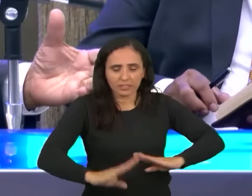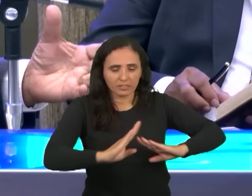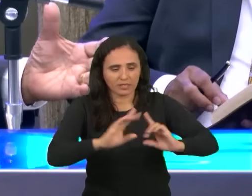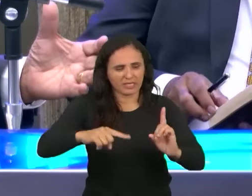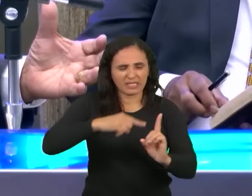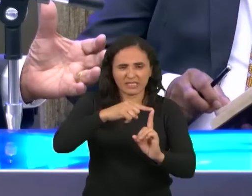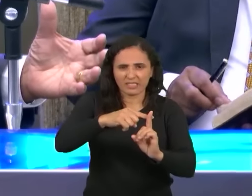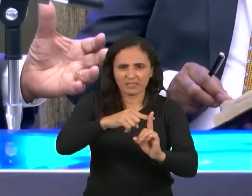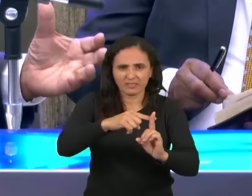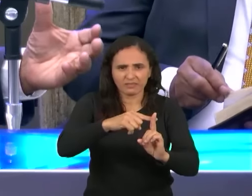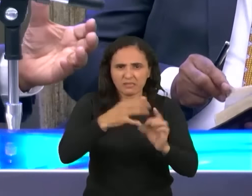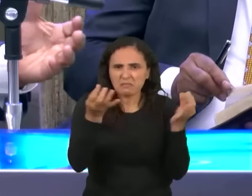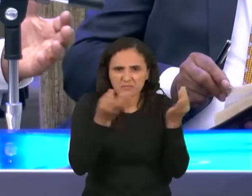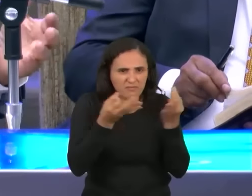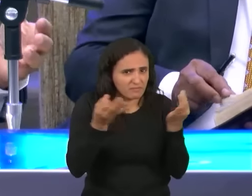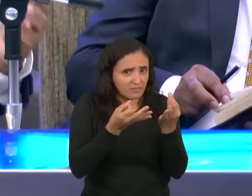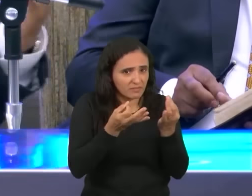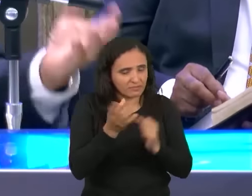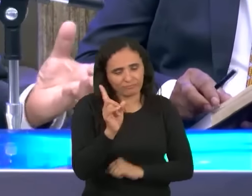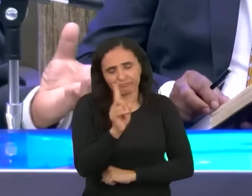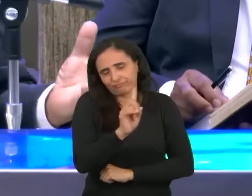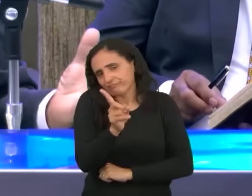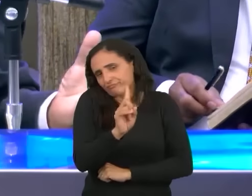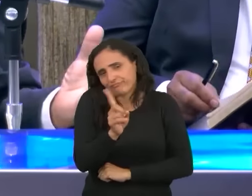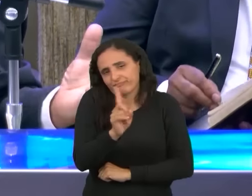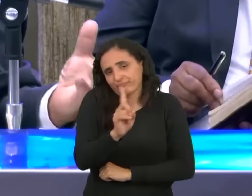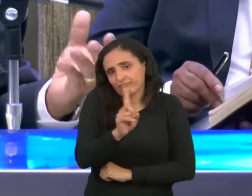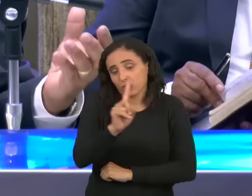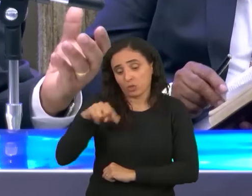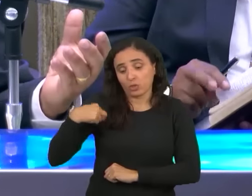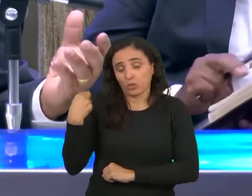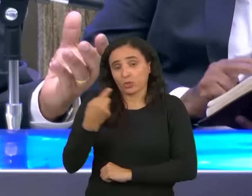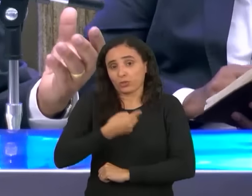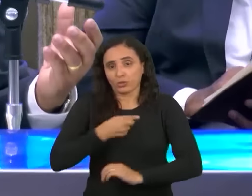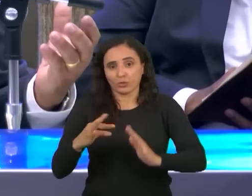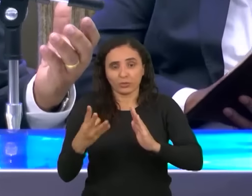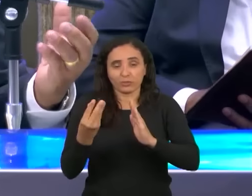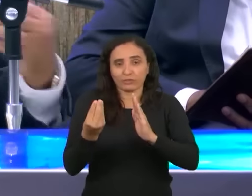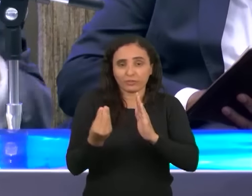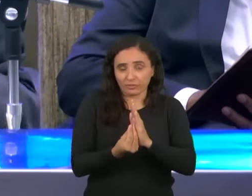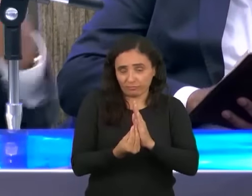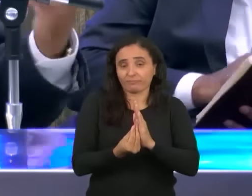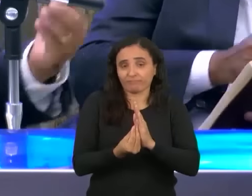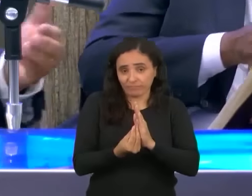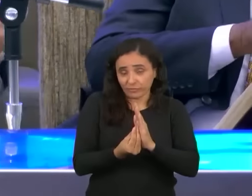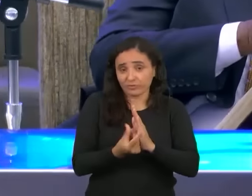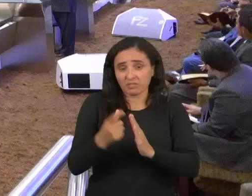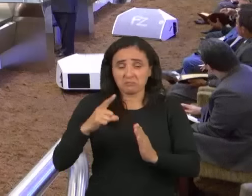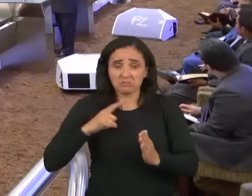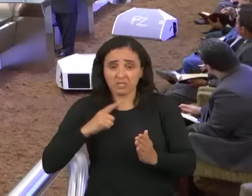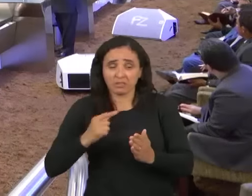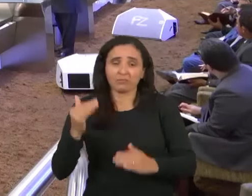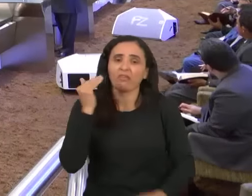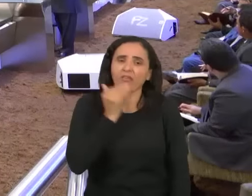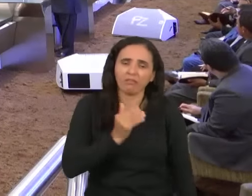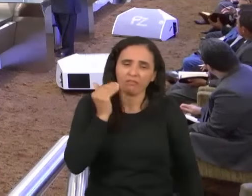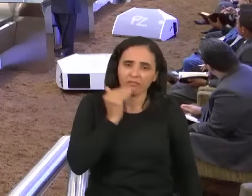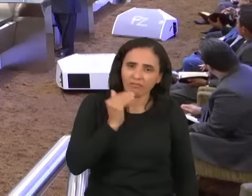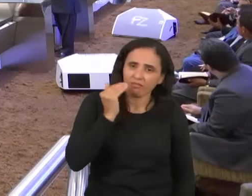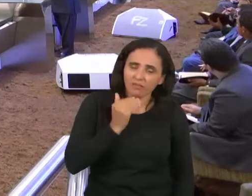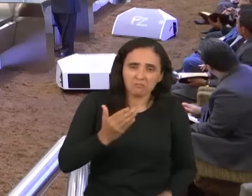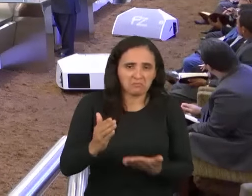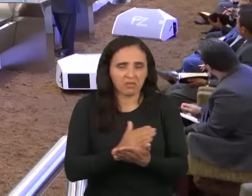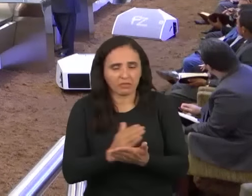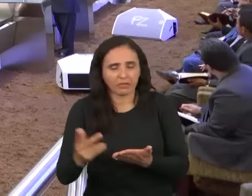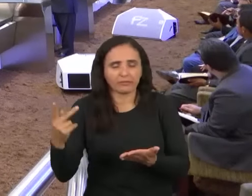espurgo disse é como a Arca de Noé não é eu estive em um museu da arca